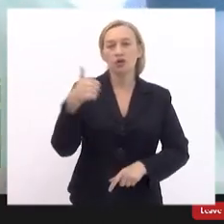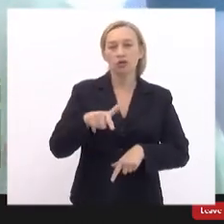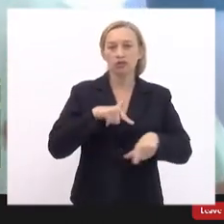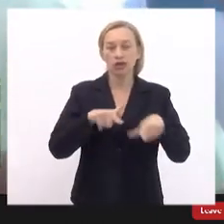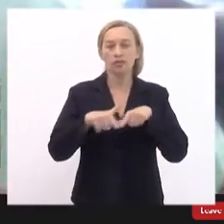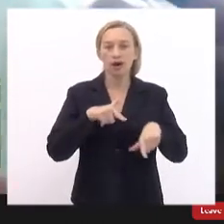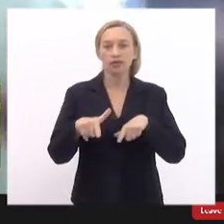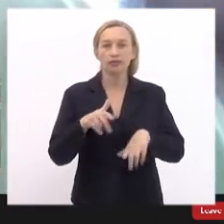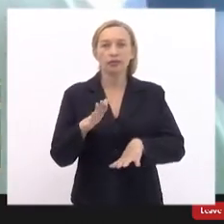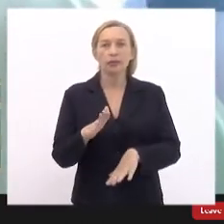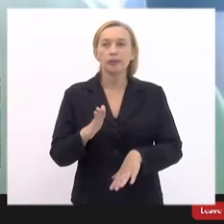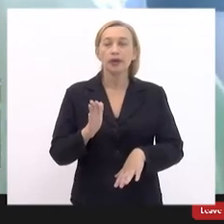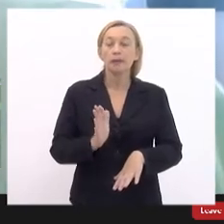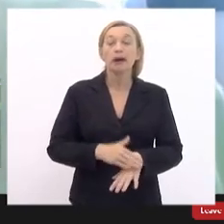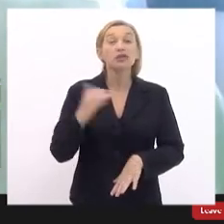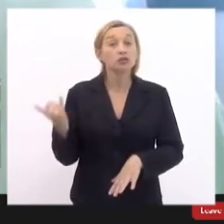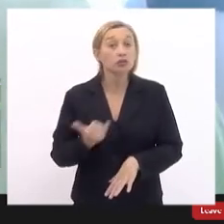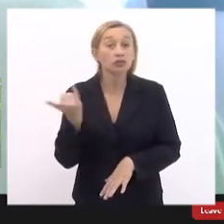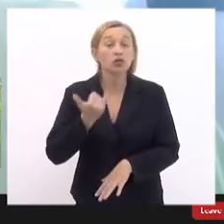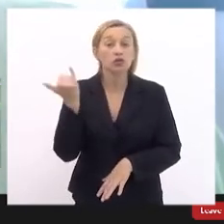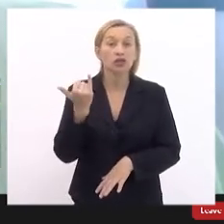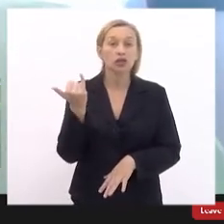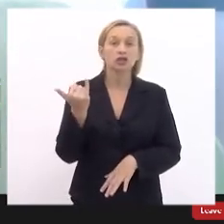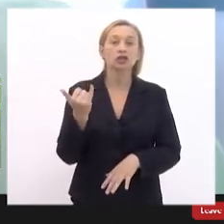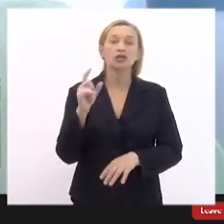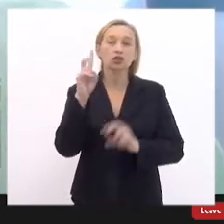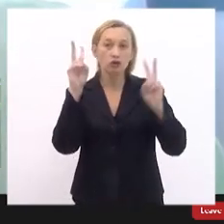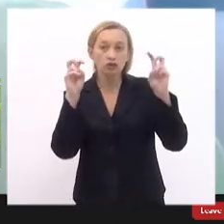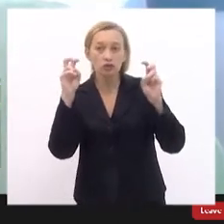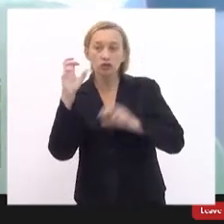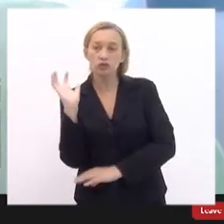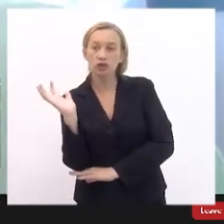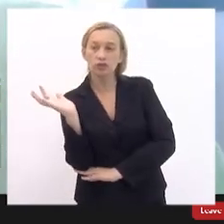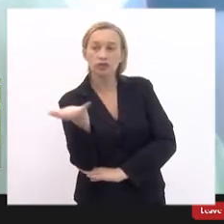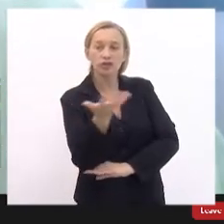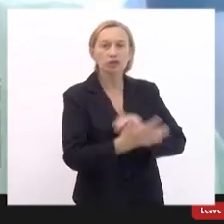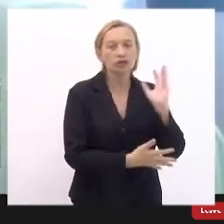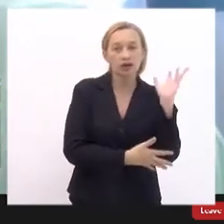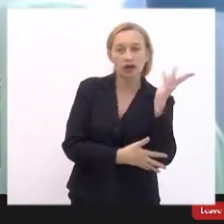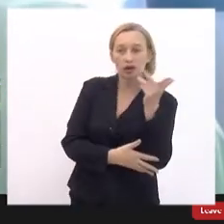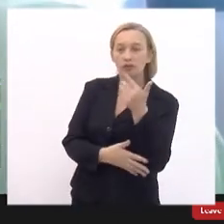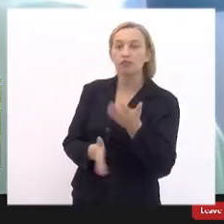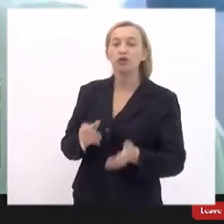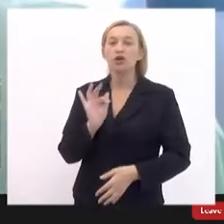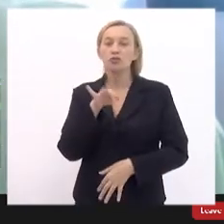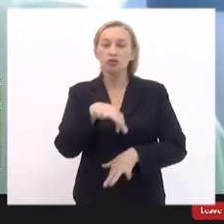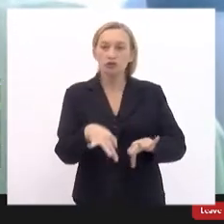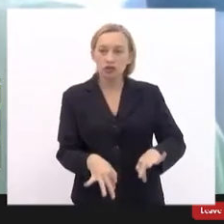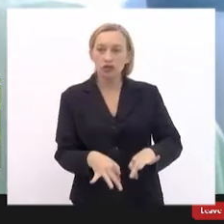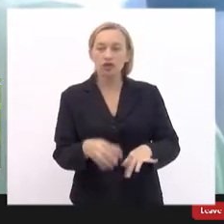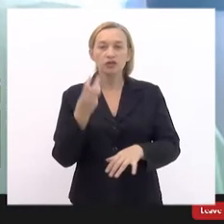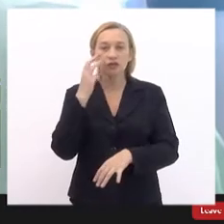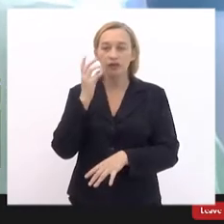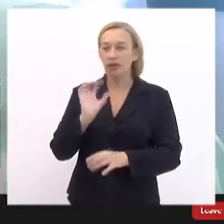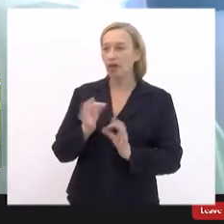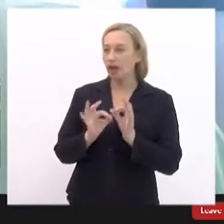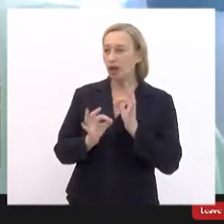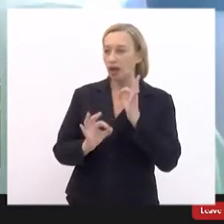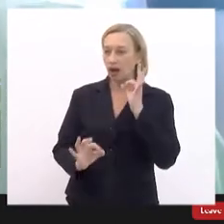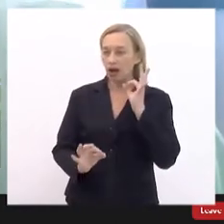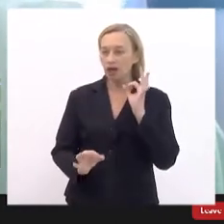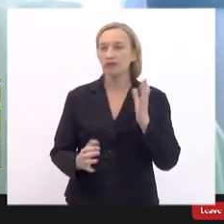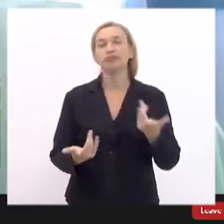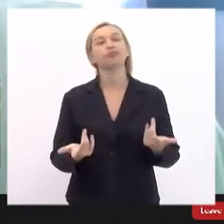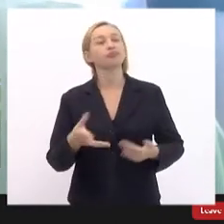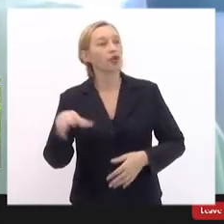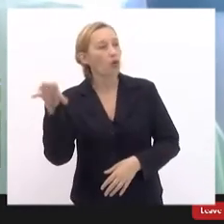ainda mais com a importância que a questão ambiental tem assumido ultimamente. E, por fim, Valdec, para não me estender, que a gente está aqui